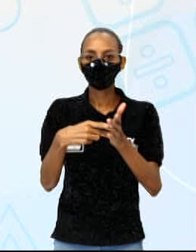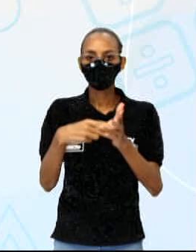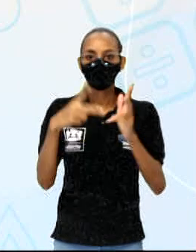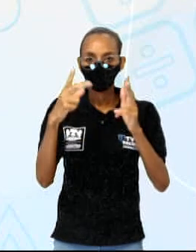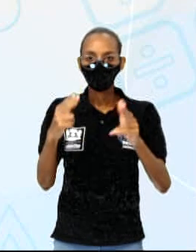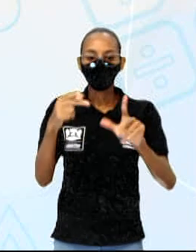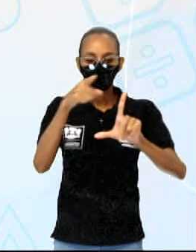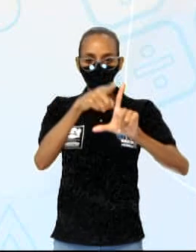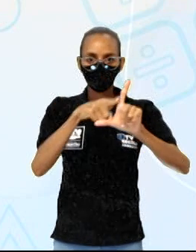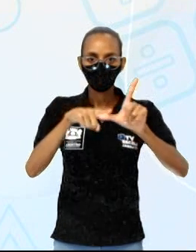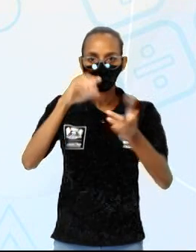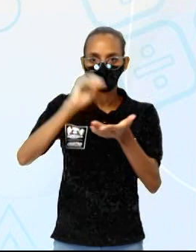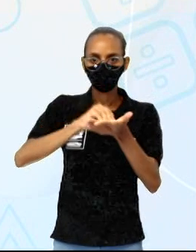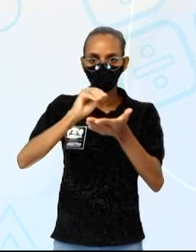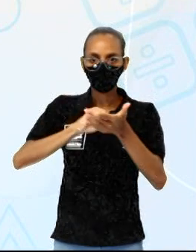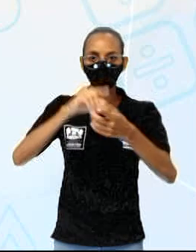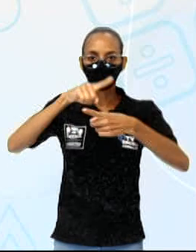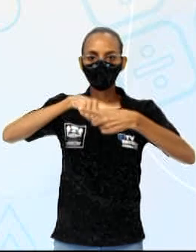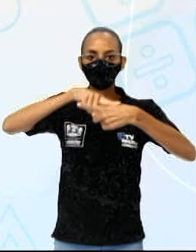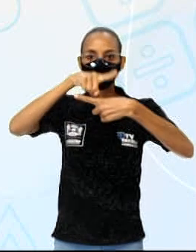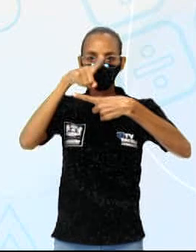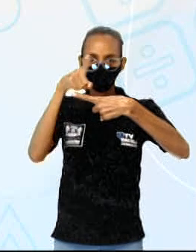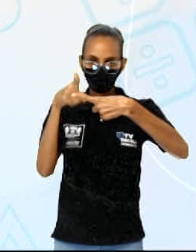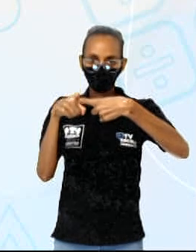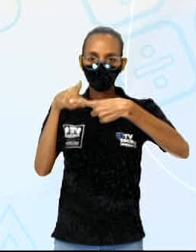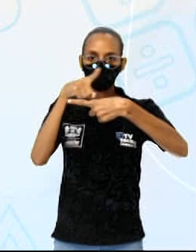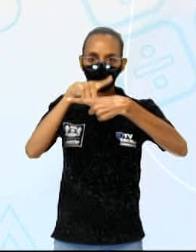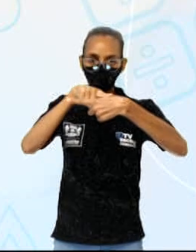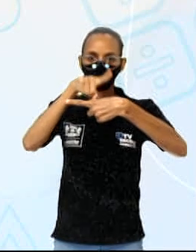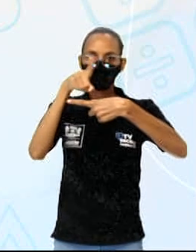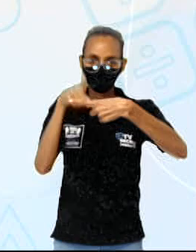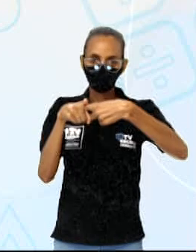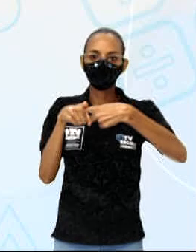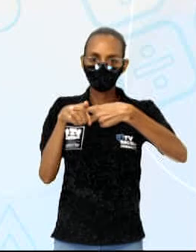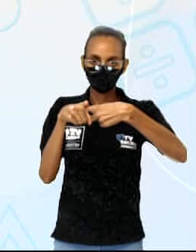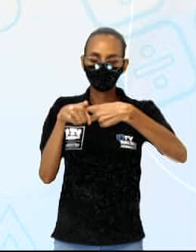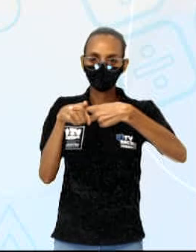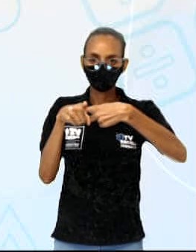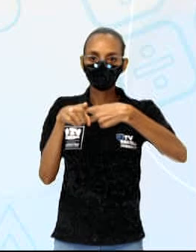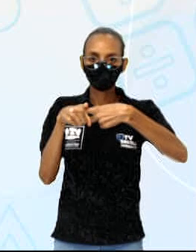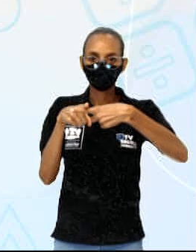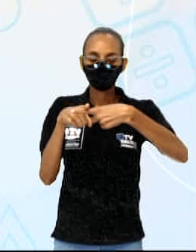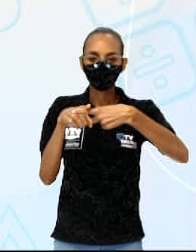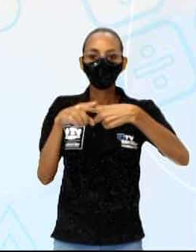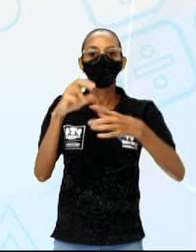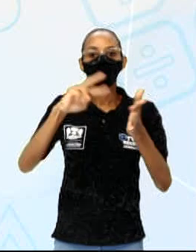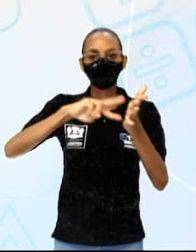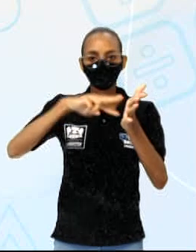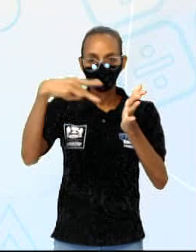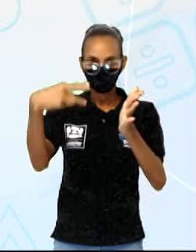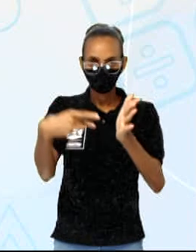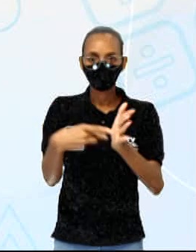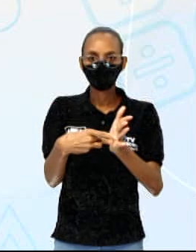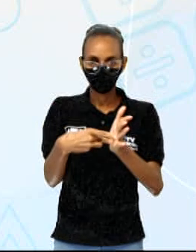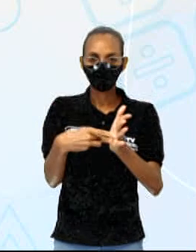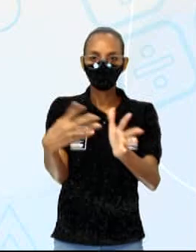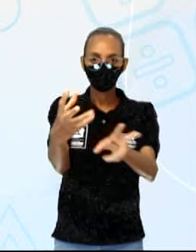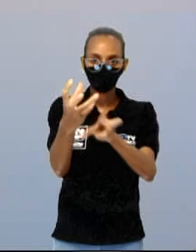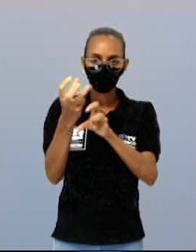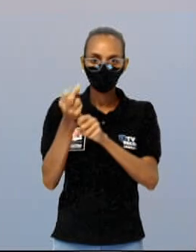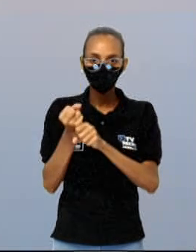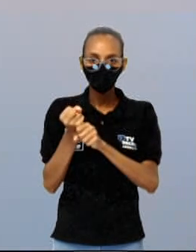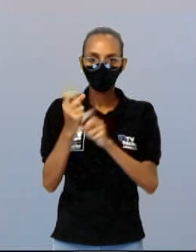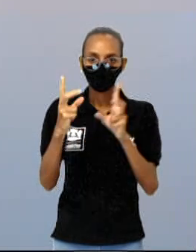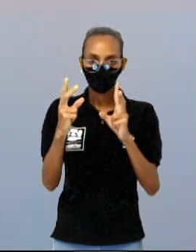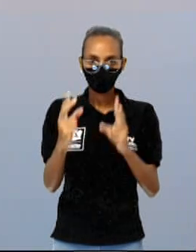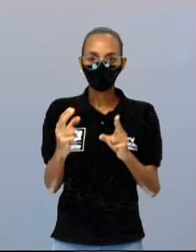suplementares, ou seja, está ali, ó, os ângulos colaterais são suplementares, ou seja, a sua soma é igual